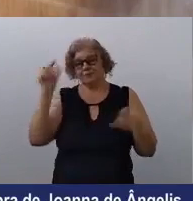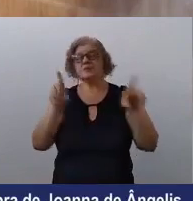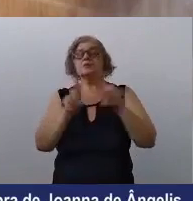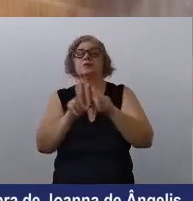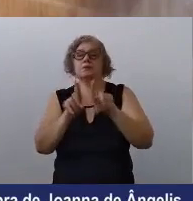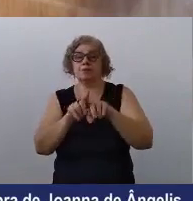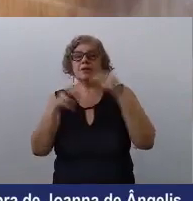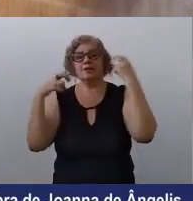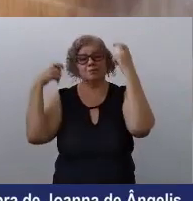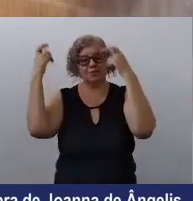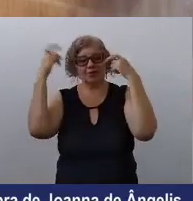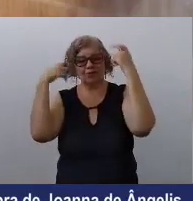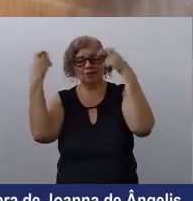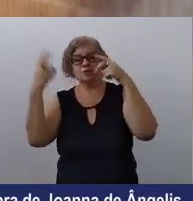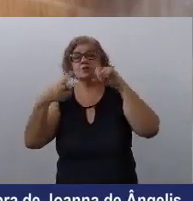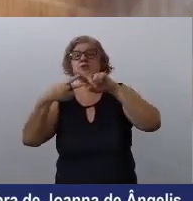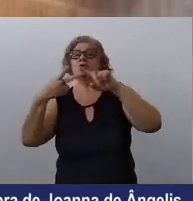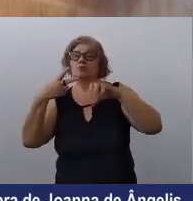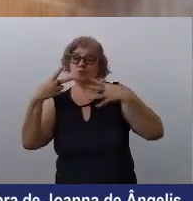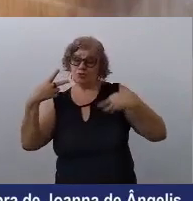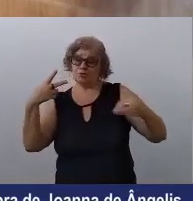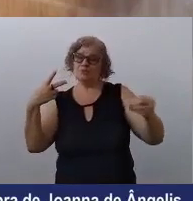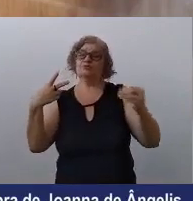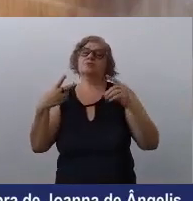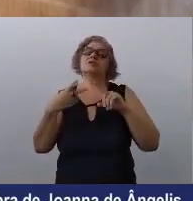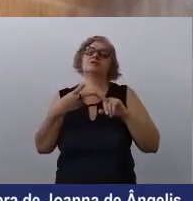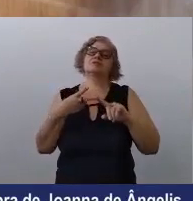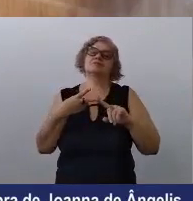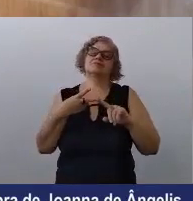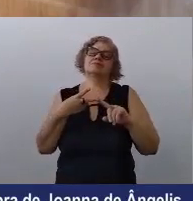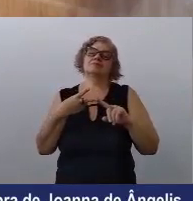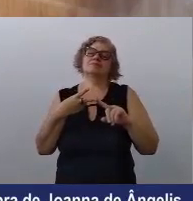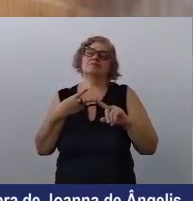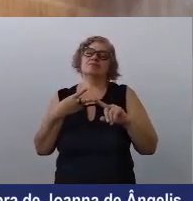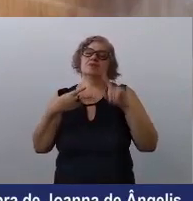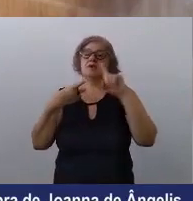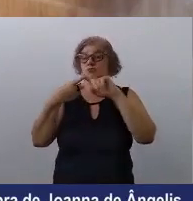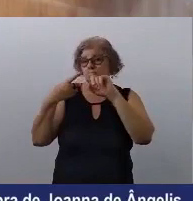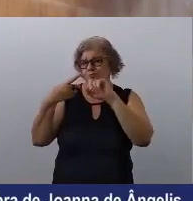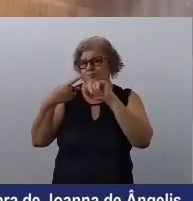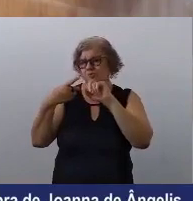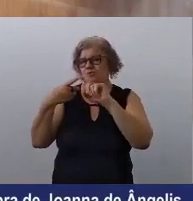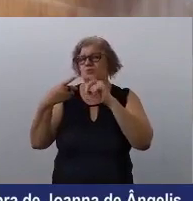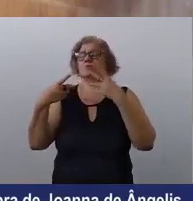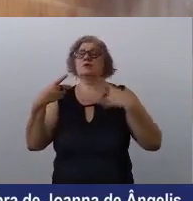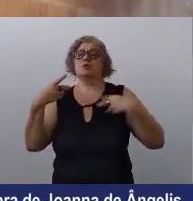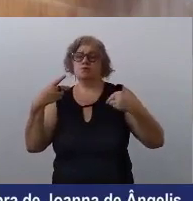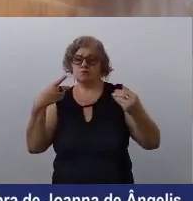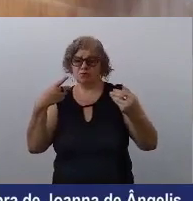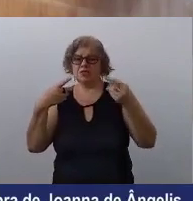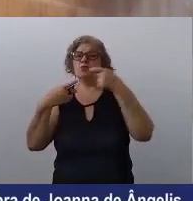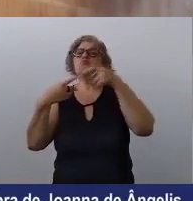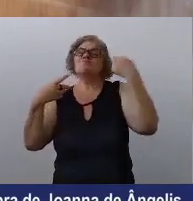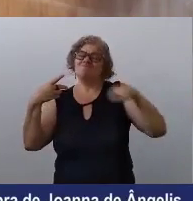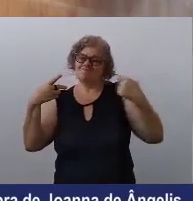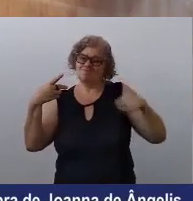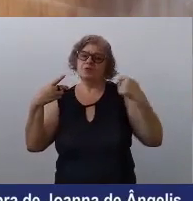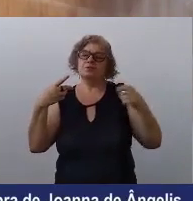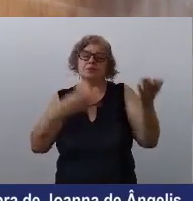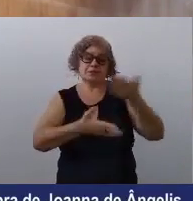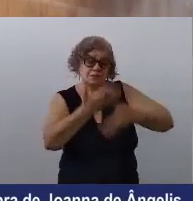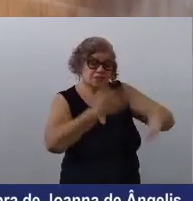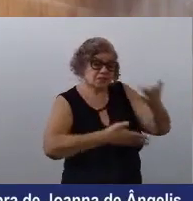Sei também a preocupação que tens junto com os teus 2 filhos. Junto ao teu primogênito, tem muito